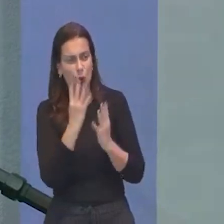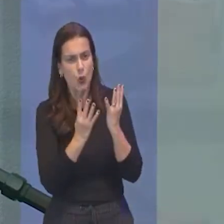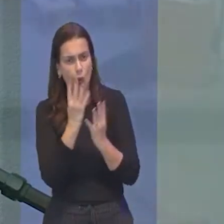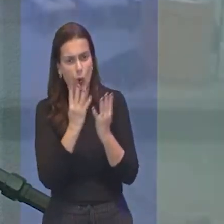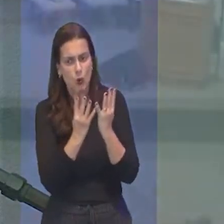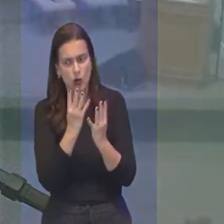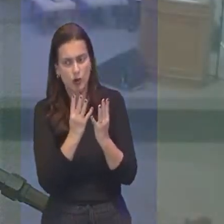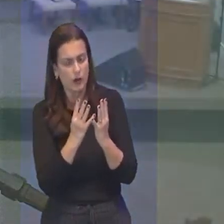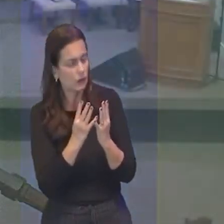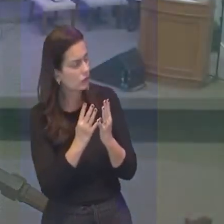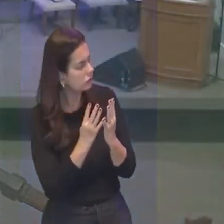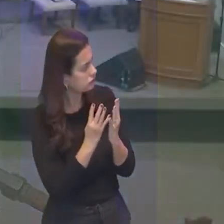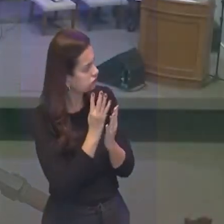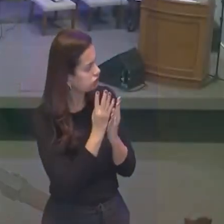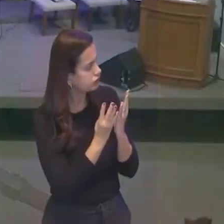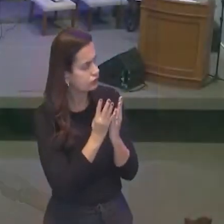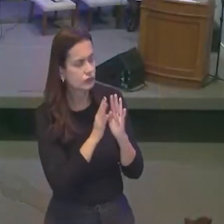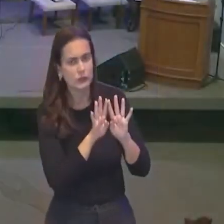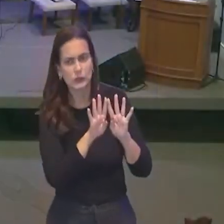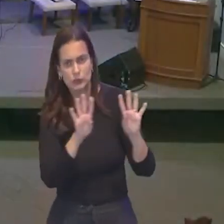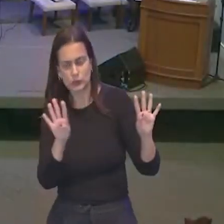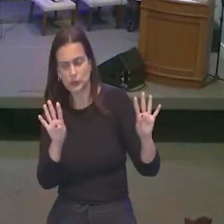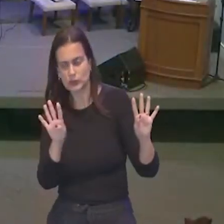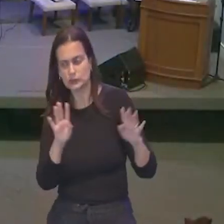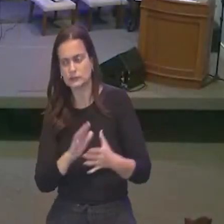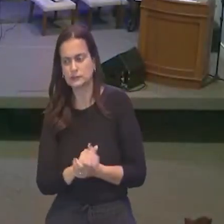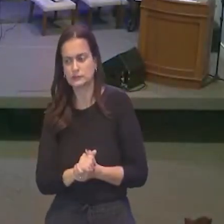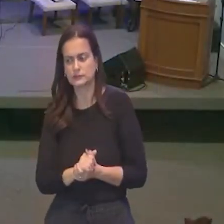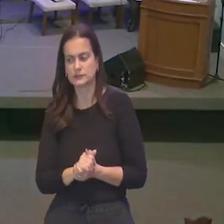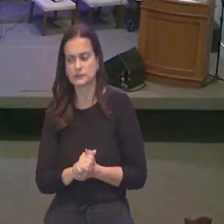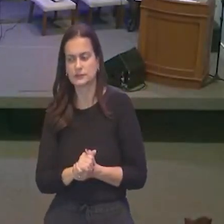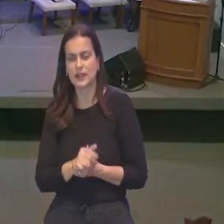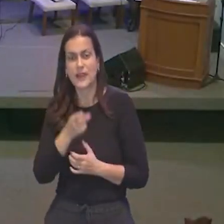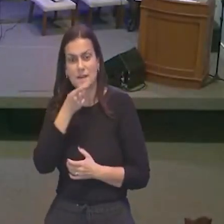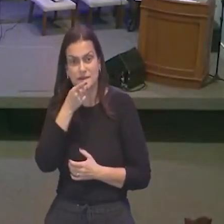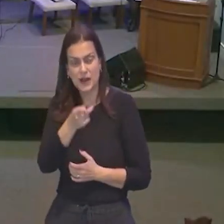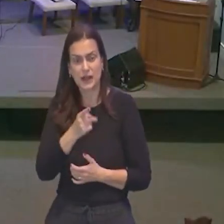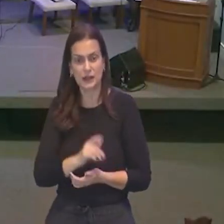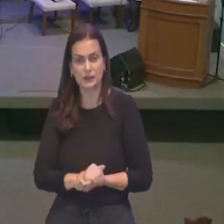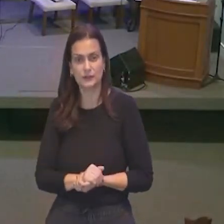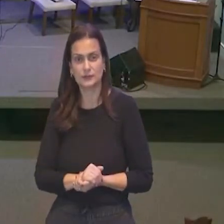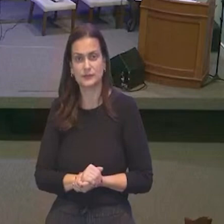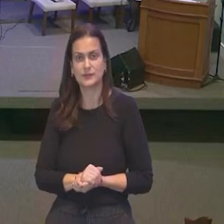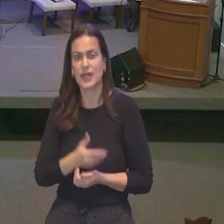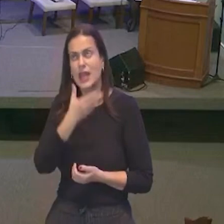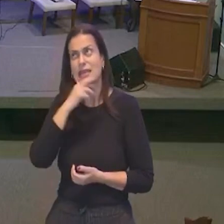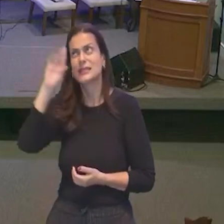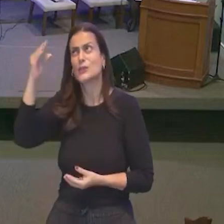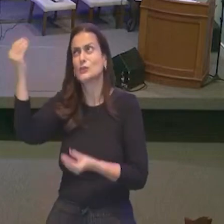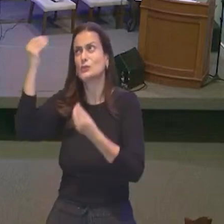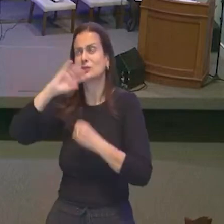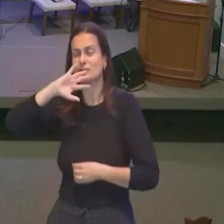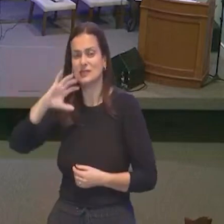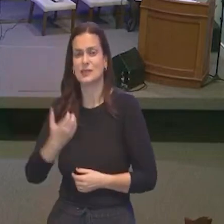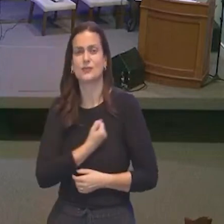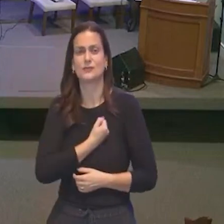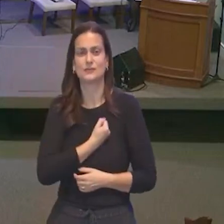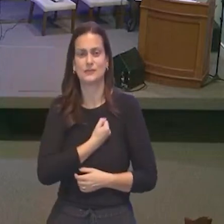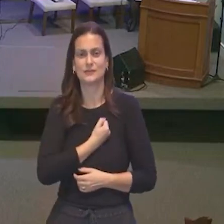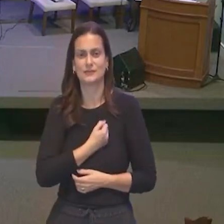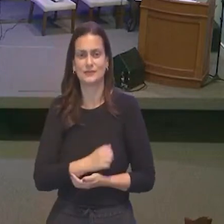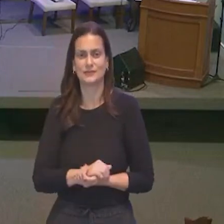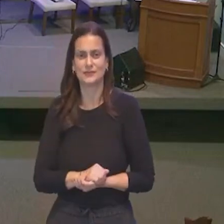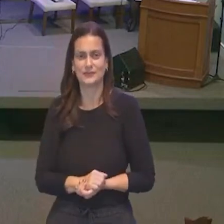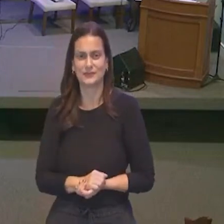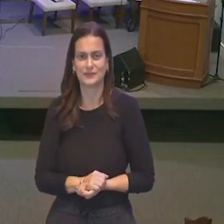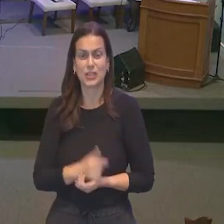Hosana? Está ali. Por favor, digam: salva-nos, Senhor. Salva-nos,